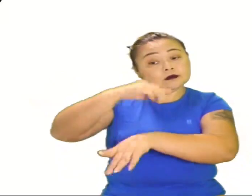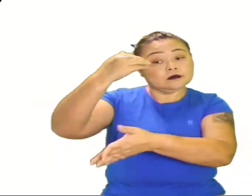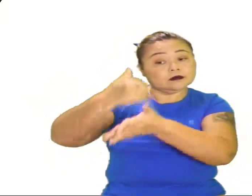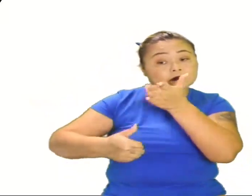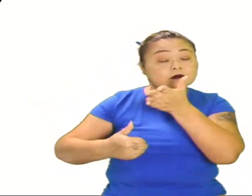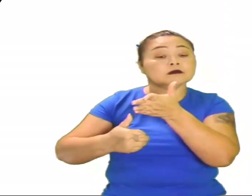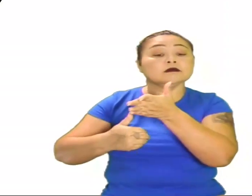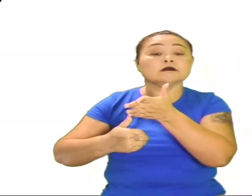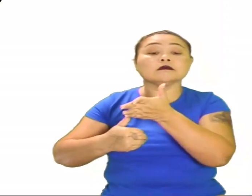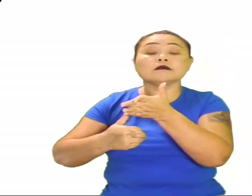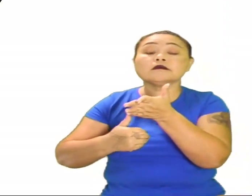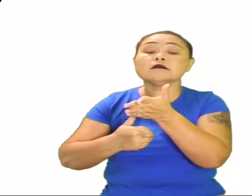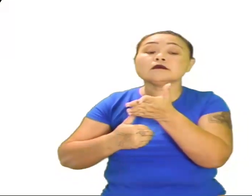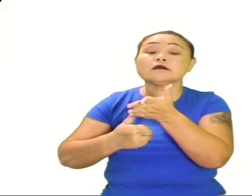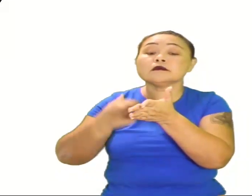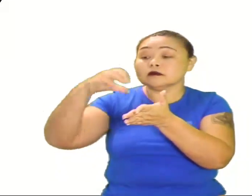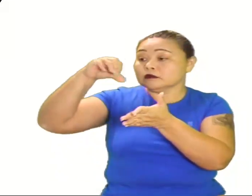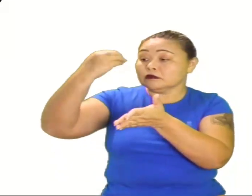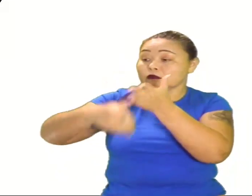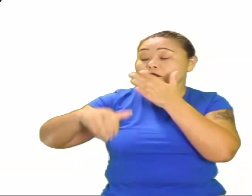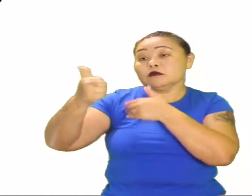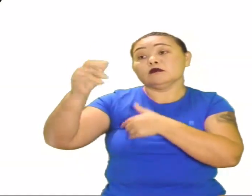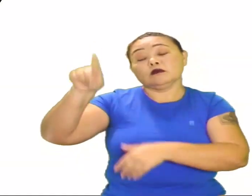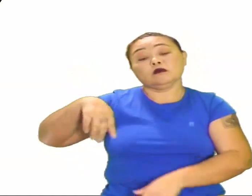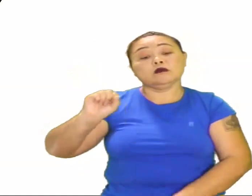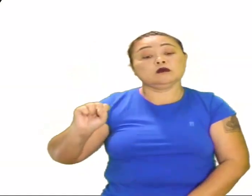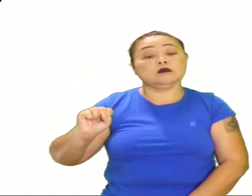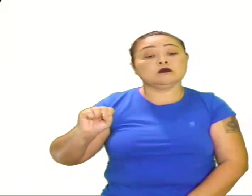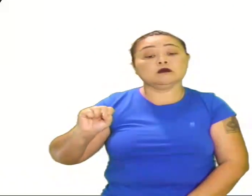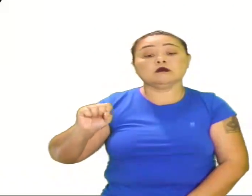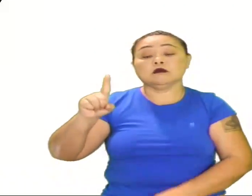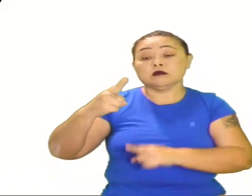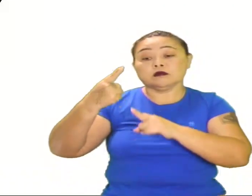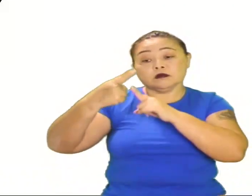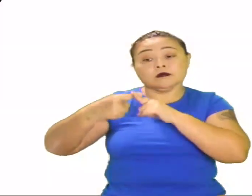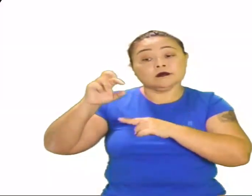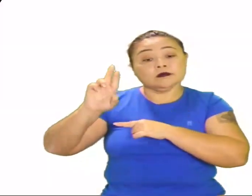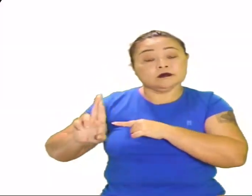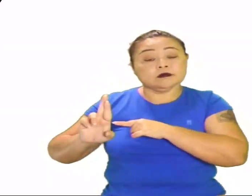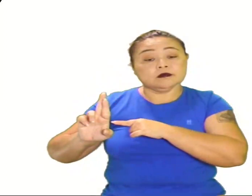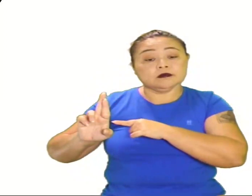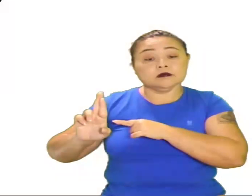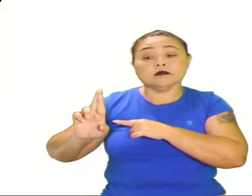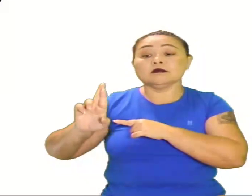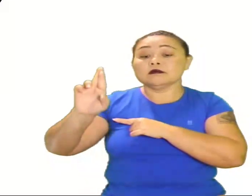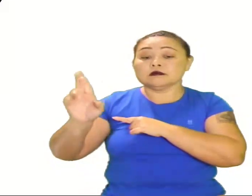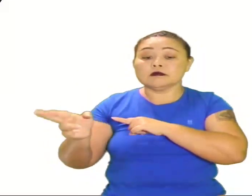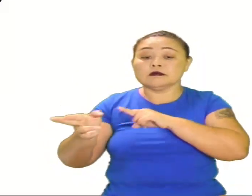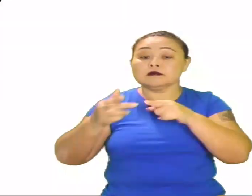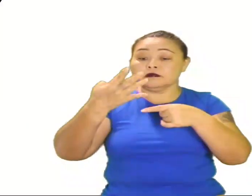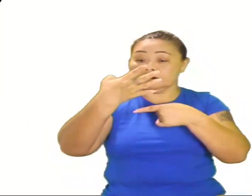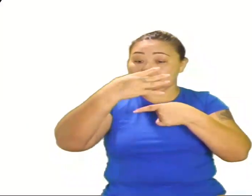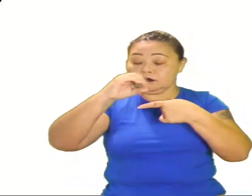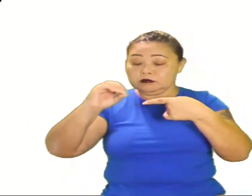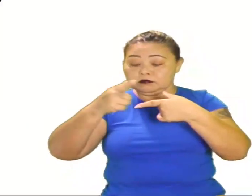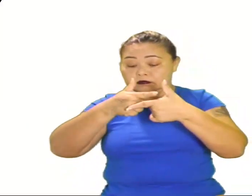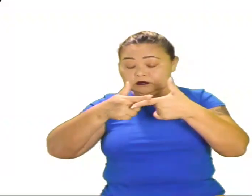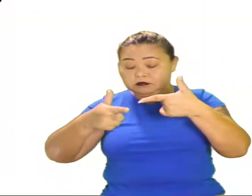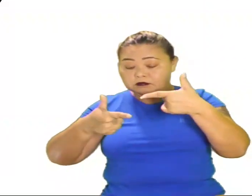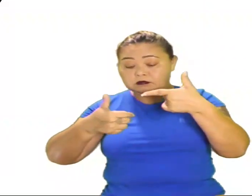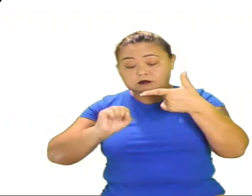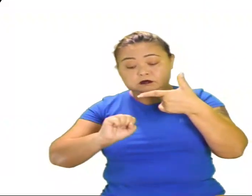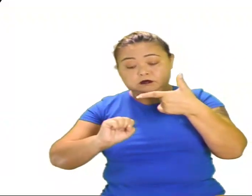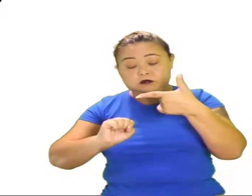lá, subtraindo. Ou é 9 menos 1? 8. 8 vezes a razão. A nossa razão vai ser 40 dividido